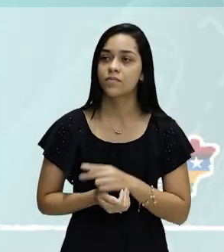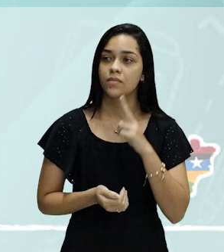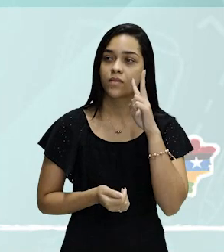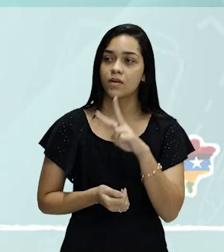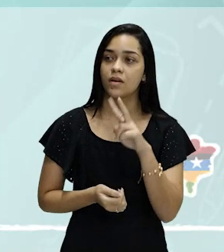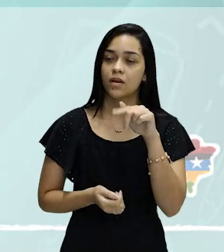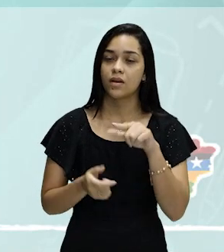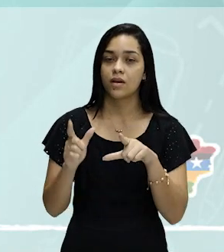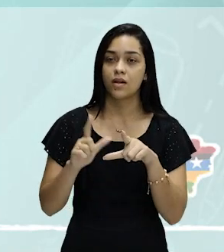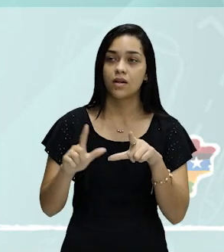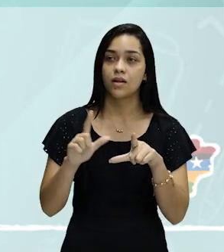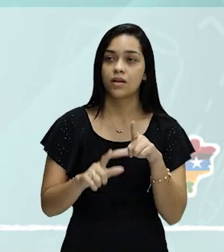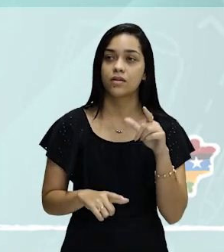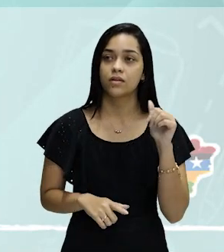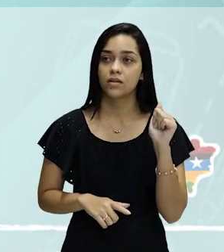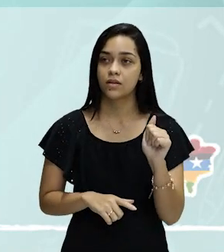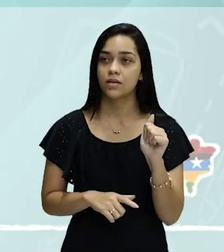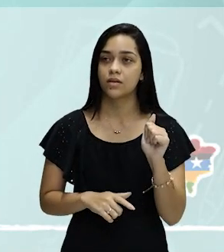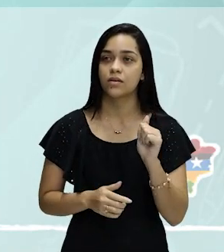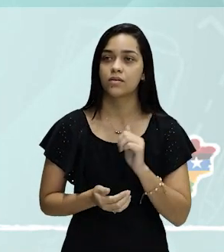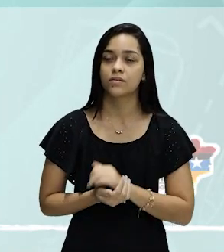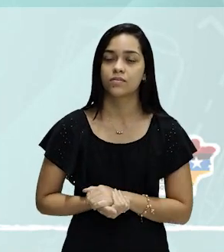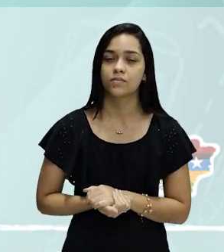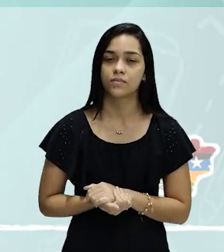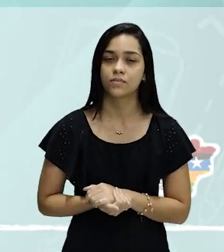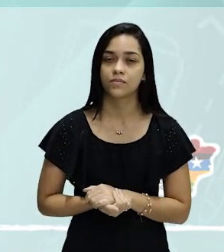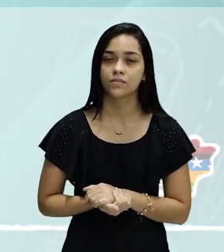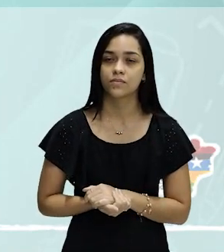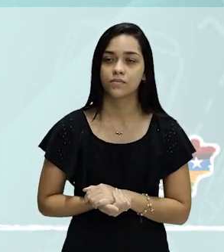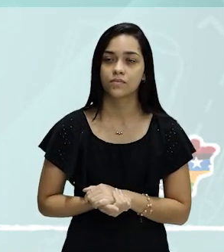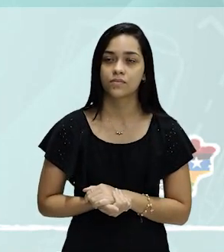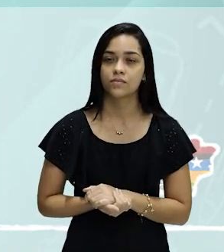correta, letra A. Né? Então,